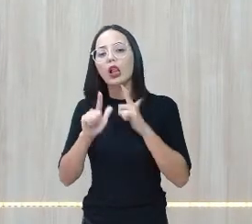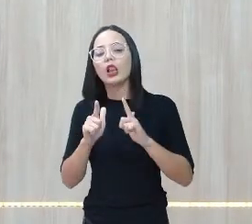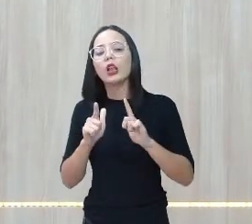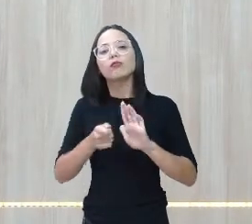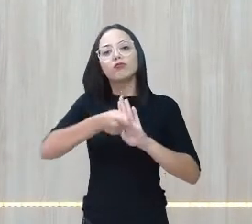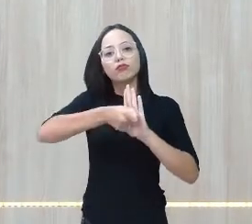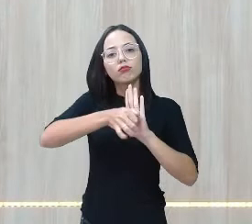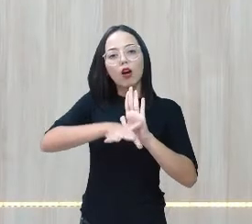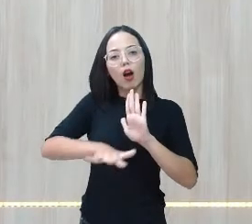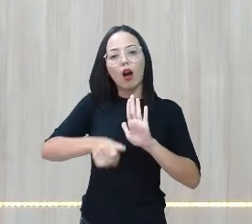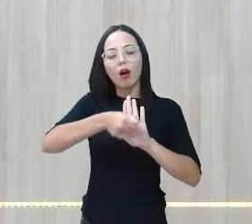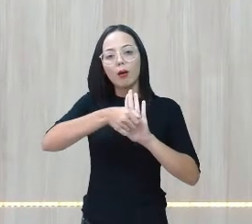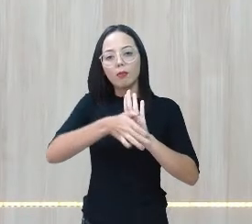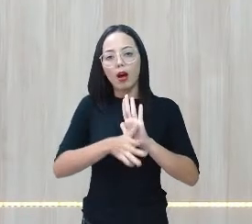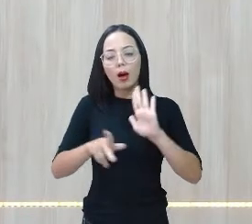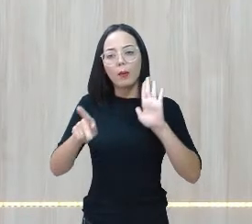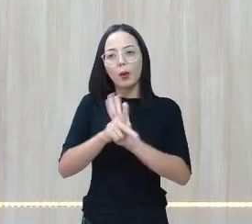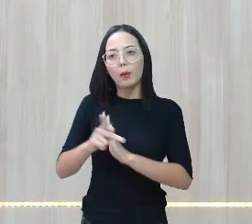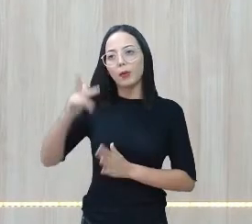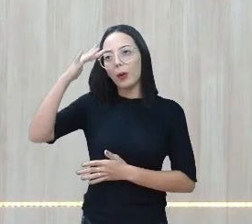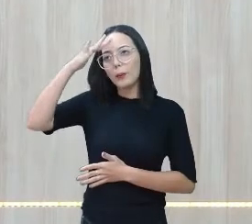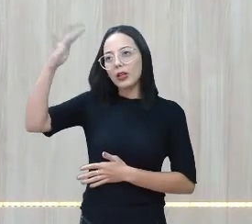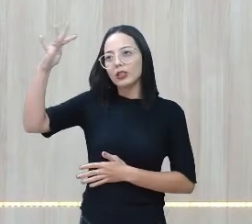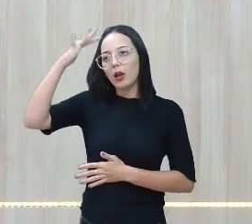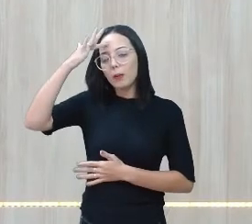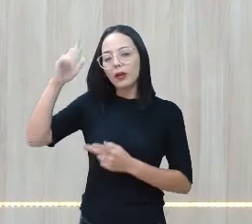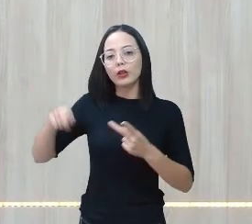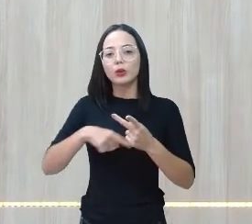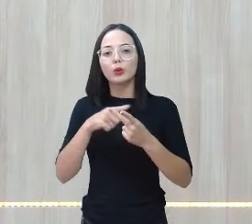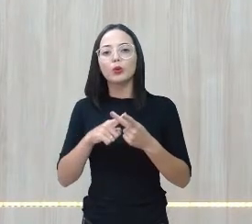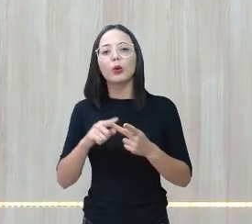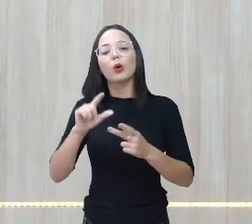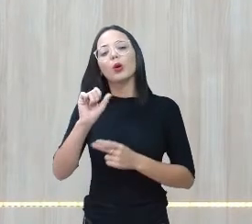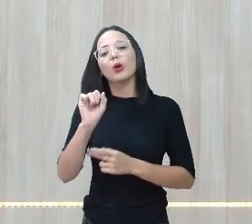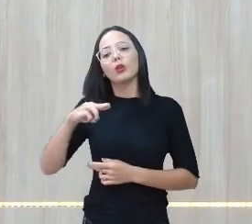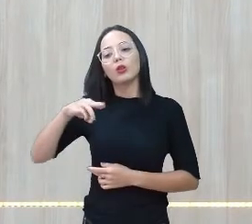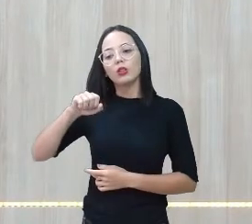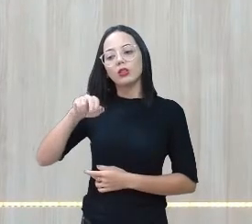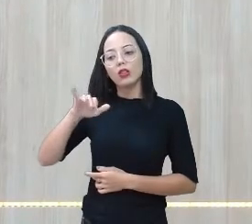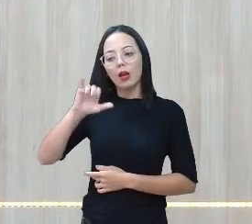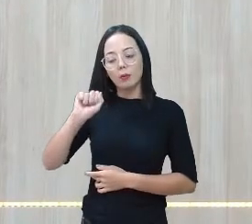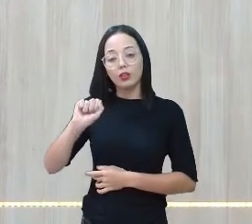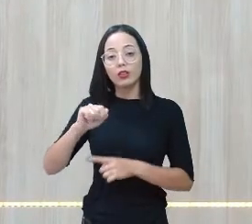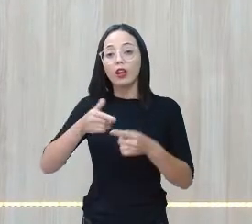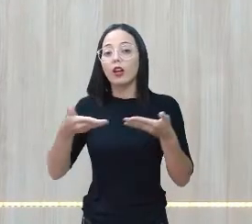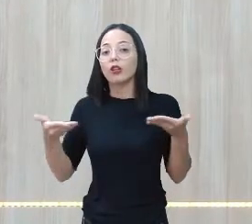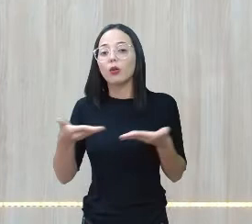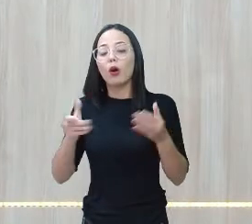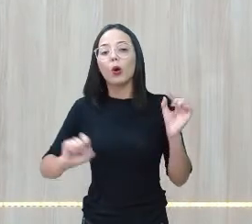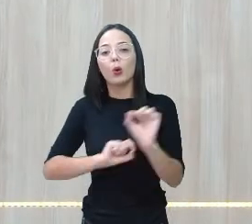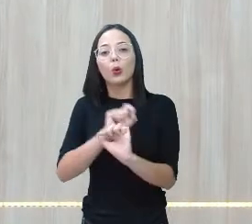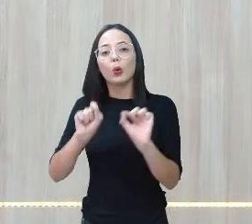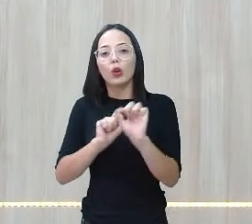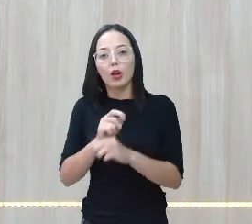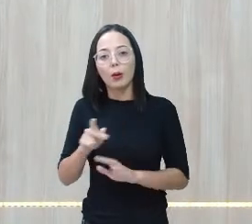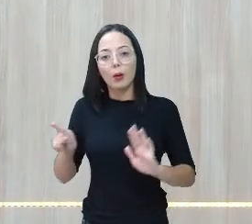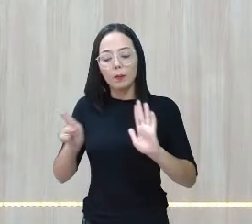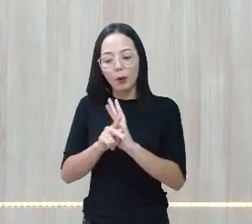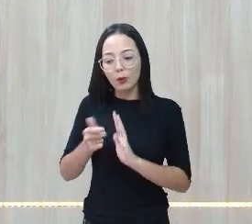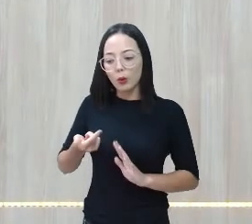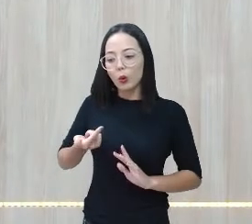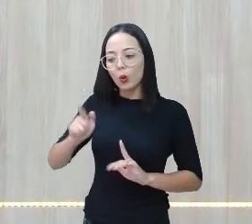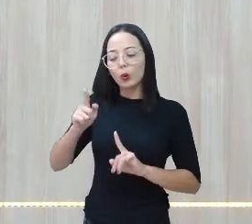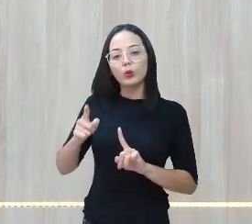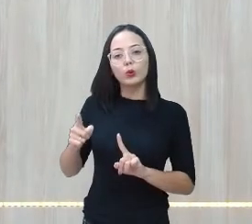as figuras de linguagem do pensamento, as figuras de linguagem semânticas. Então agora a gente vê um outro